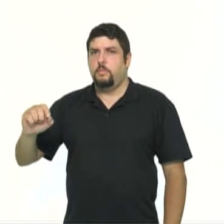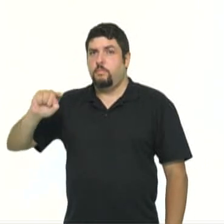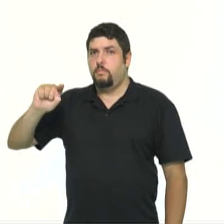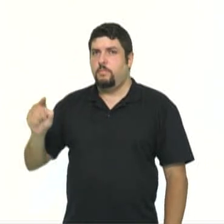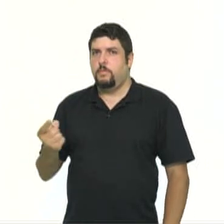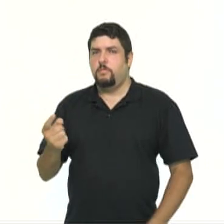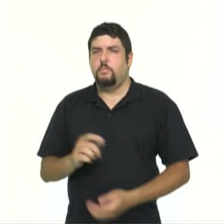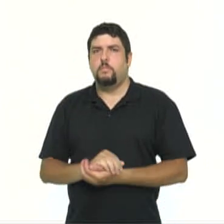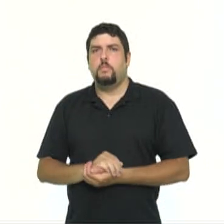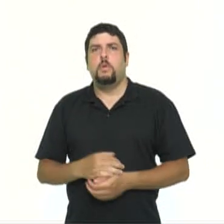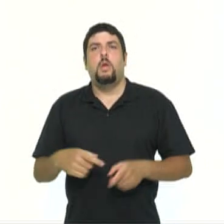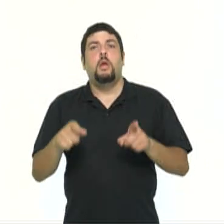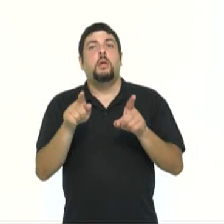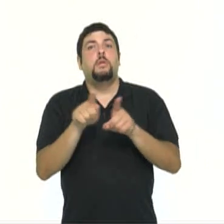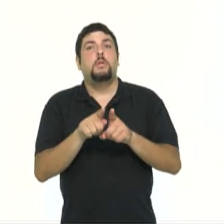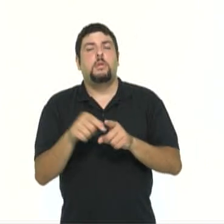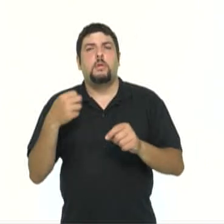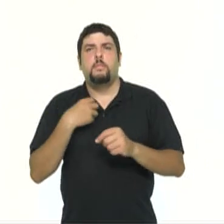a estrutura